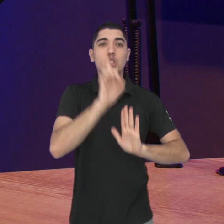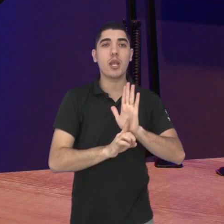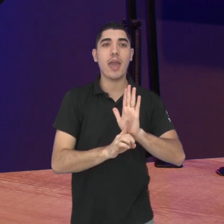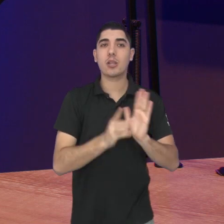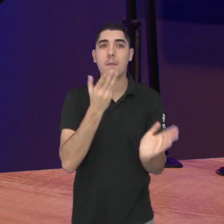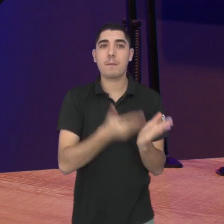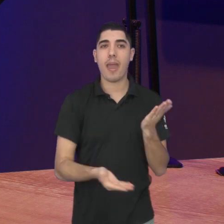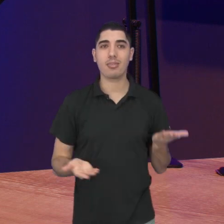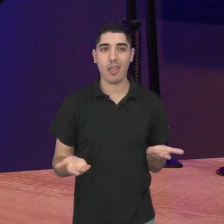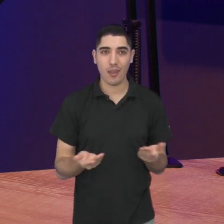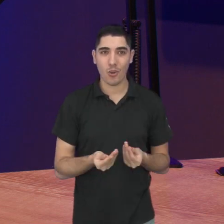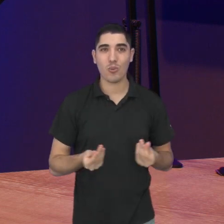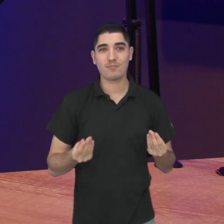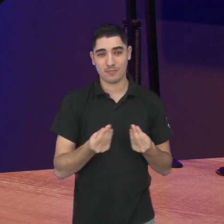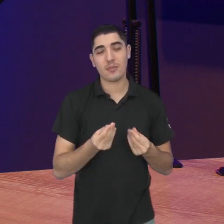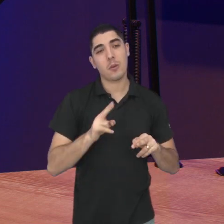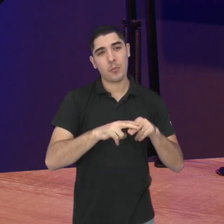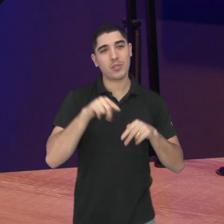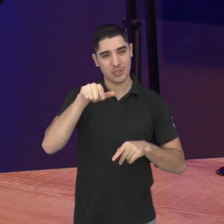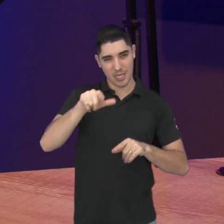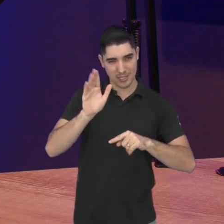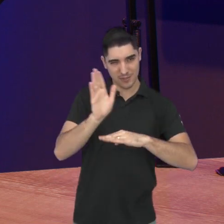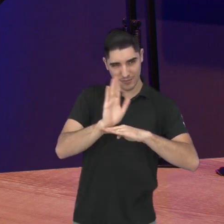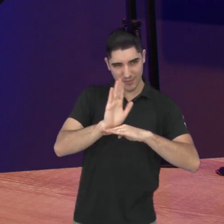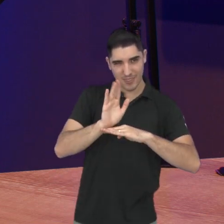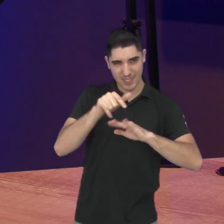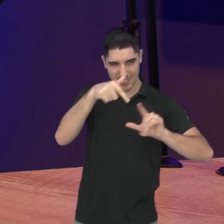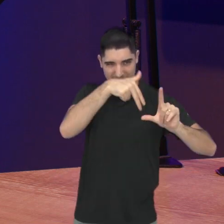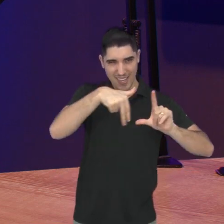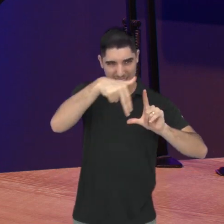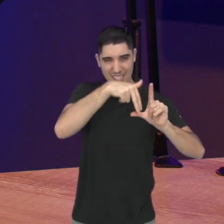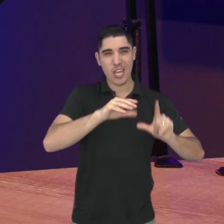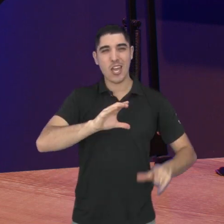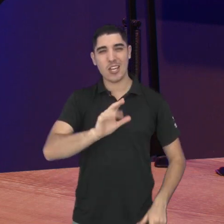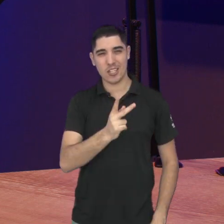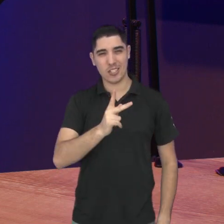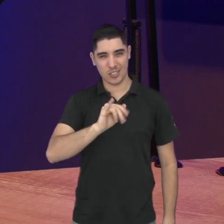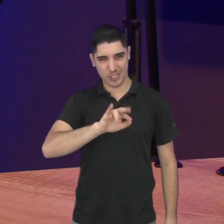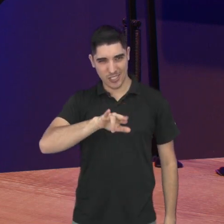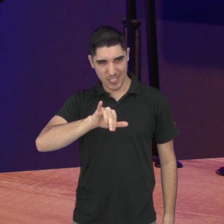eu acho que por isso que eu gosto bastante de lembrar de Chihiro, porque é realmente isso. A